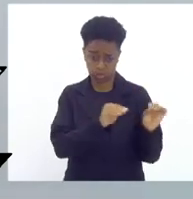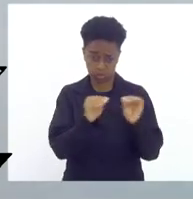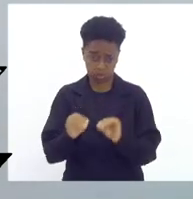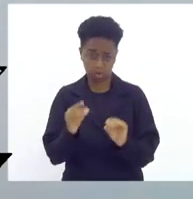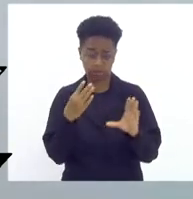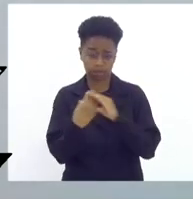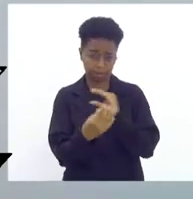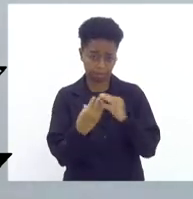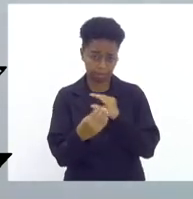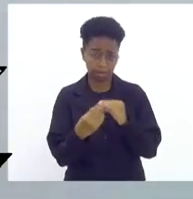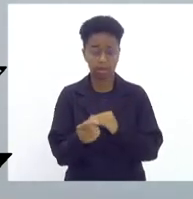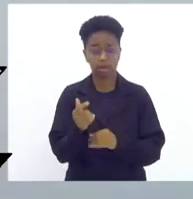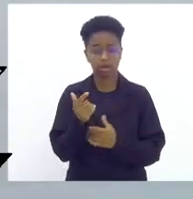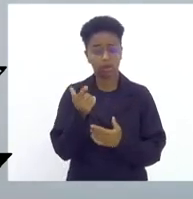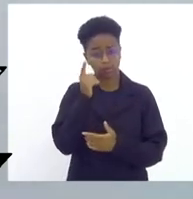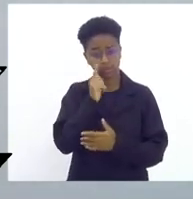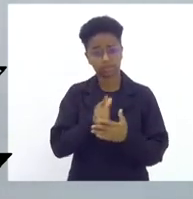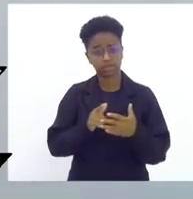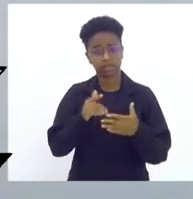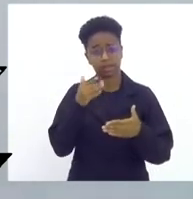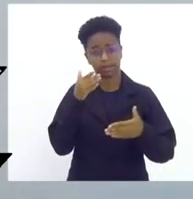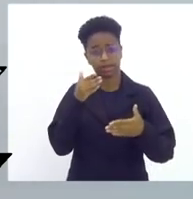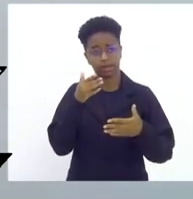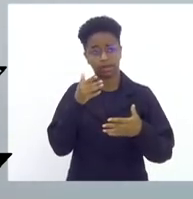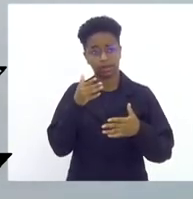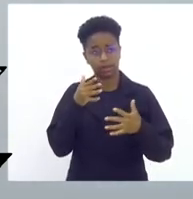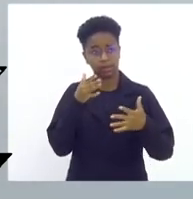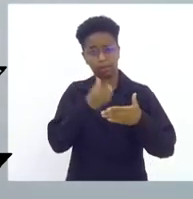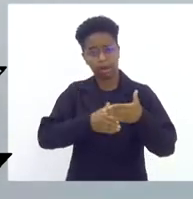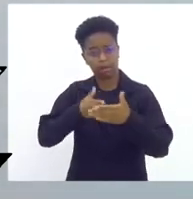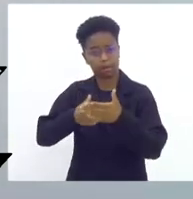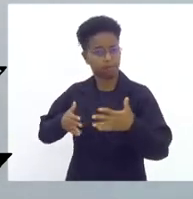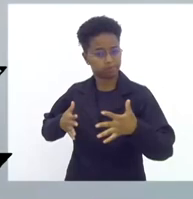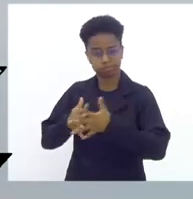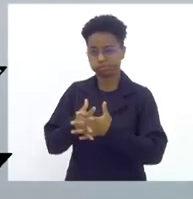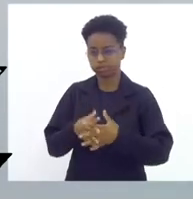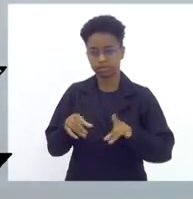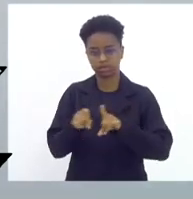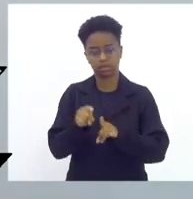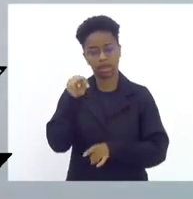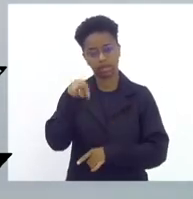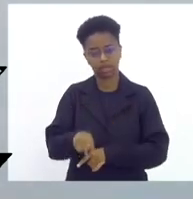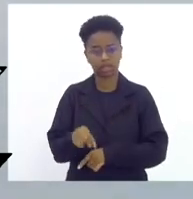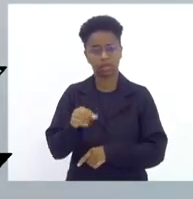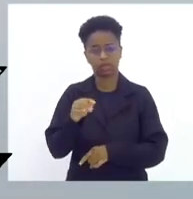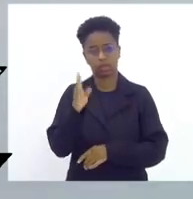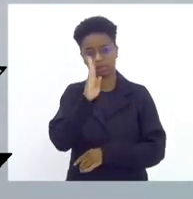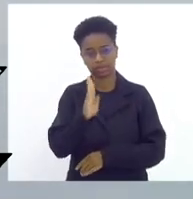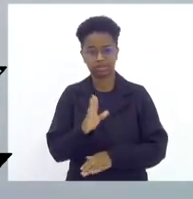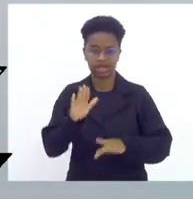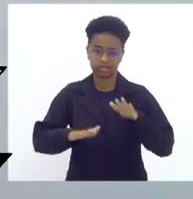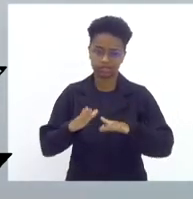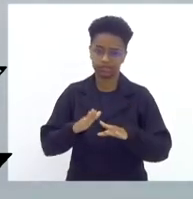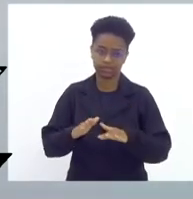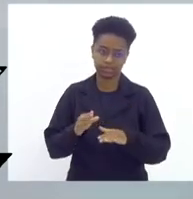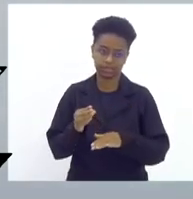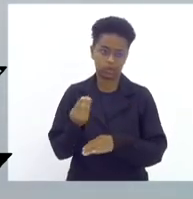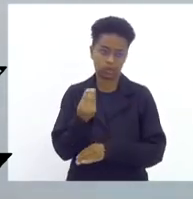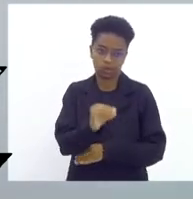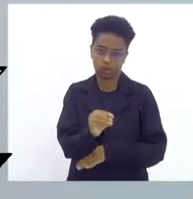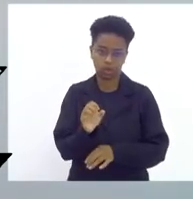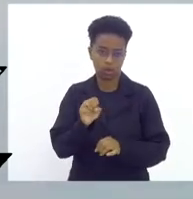refugiada rompa com as suas fronteiras com as fronteiras que o Brasil é muitas vezes colocam serviços